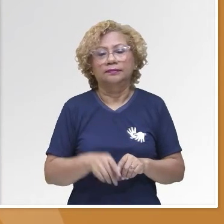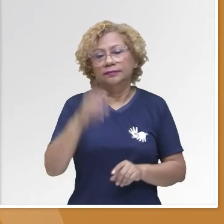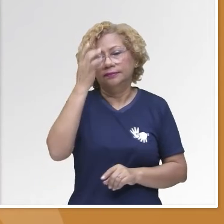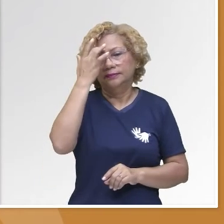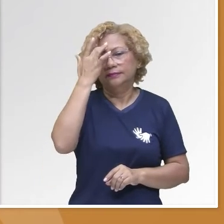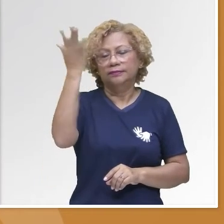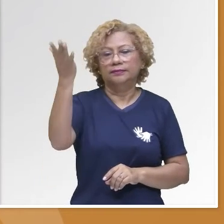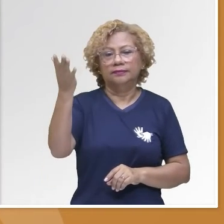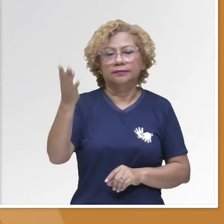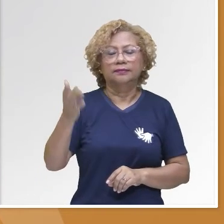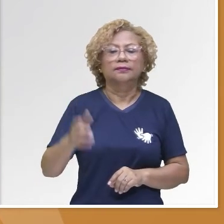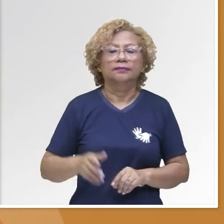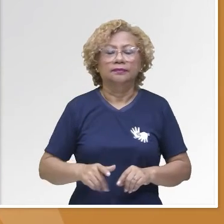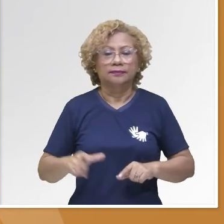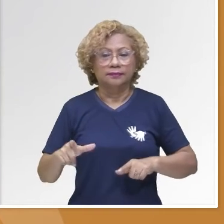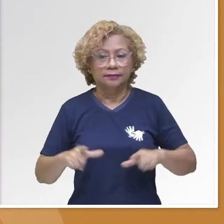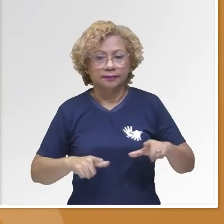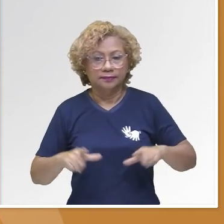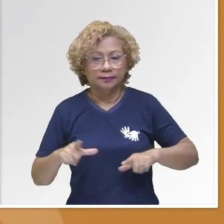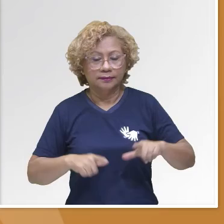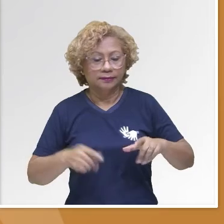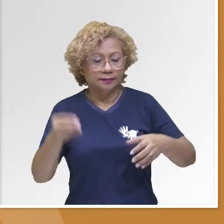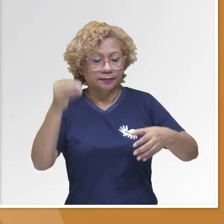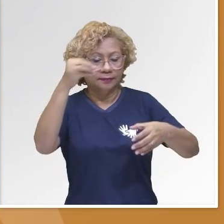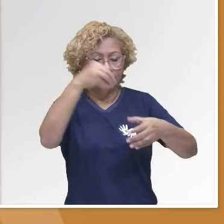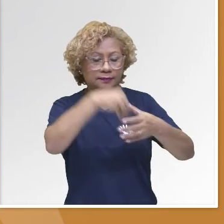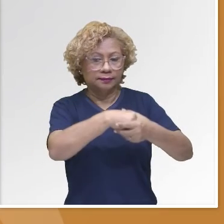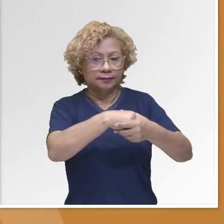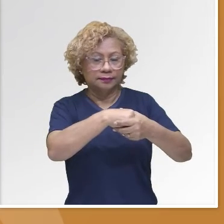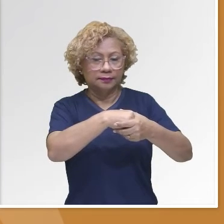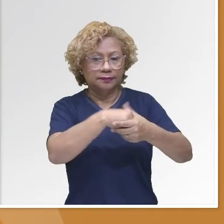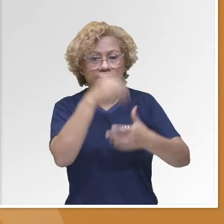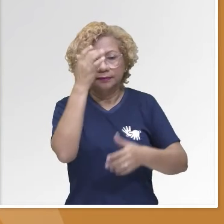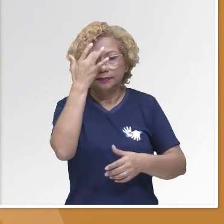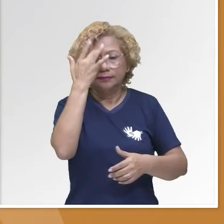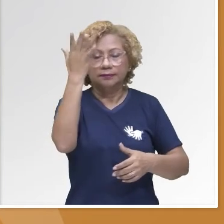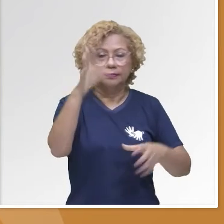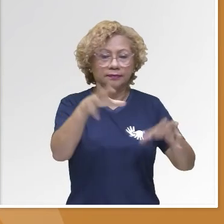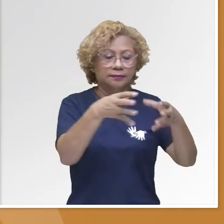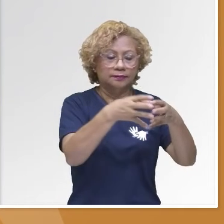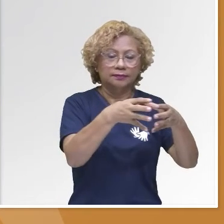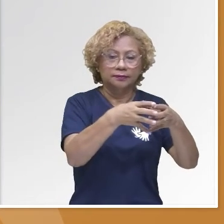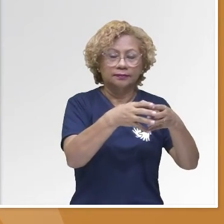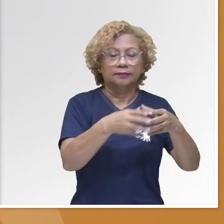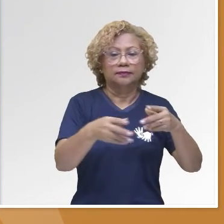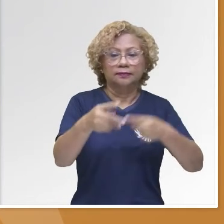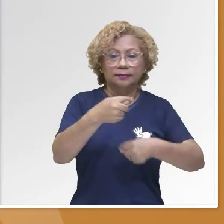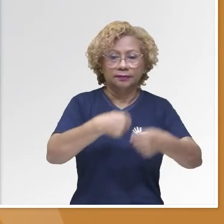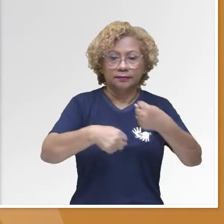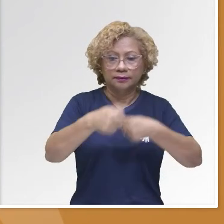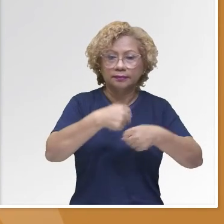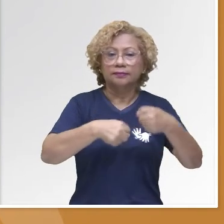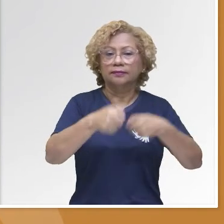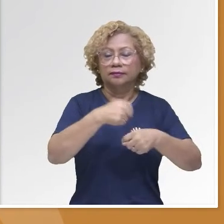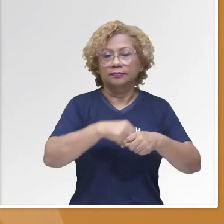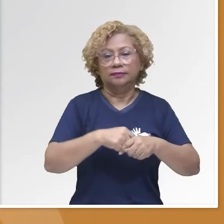e pessoas que podem fazer parte desse bloco econômico, né, com o mercado comum. E,